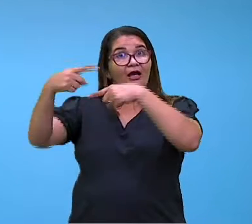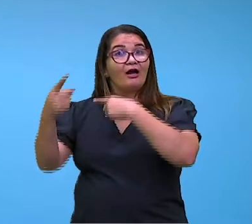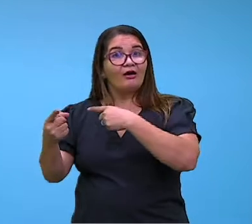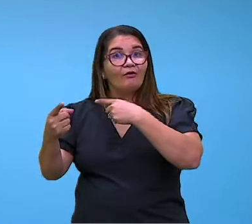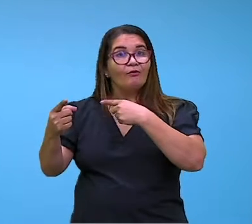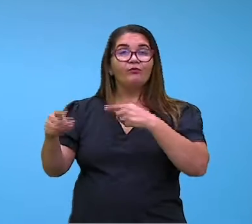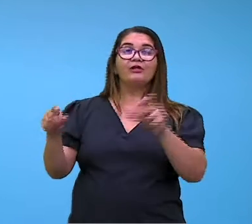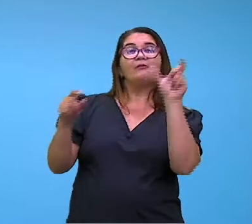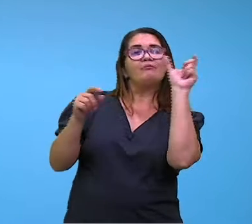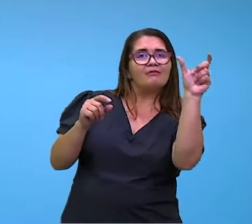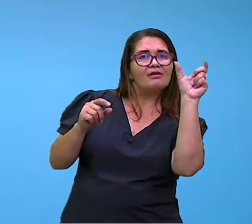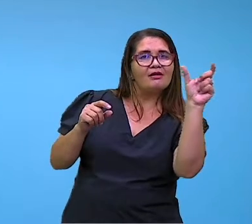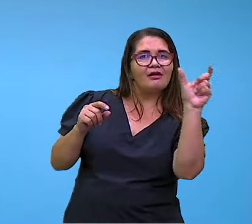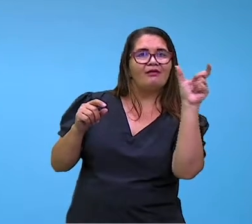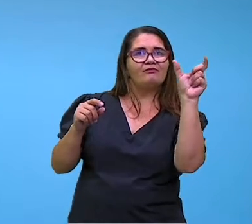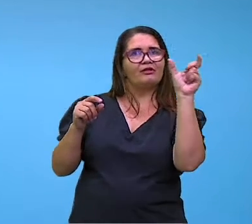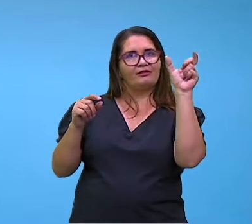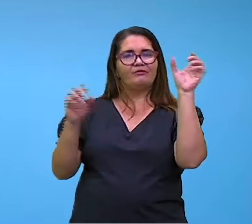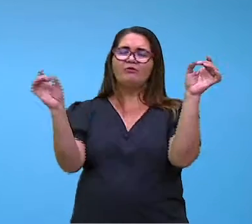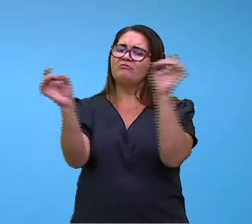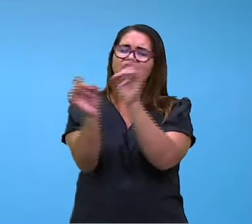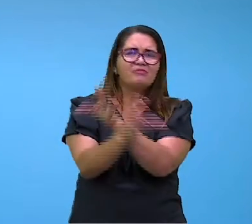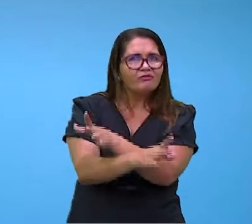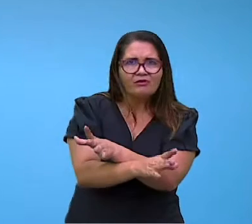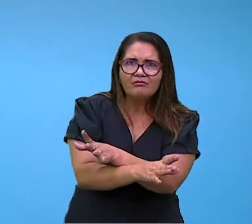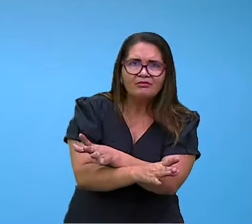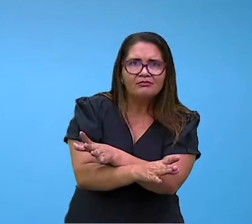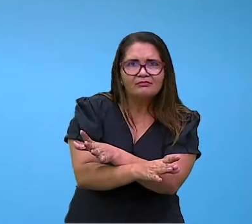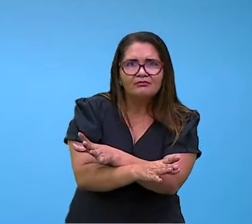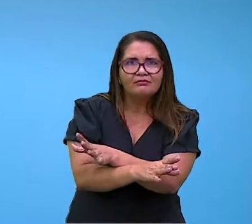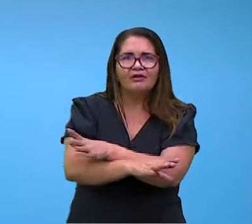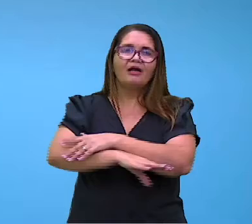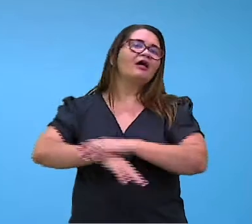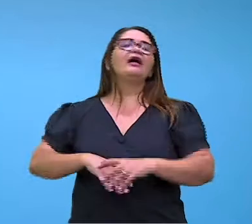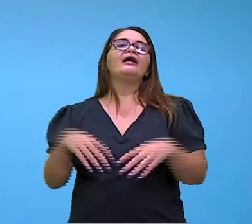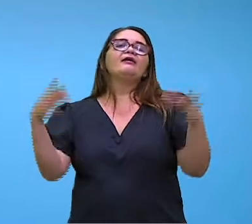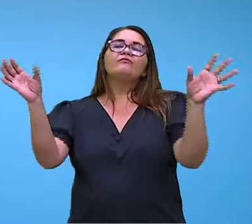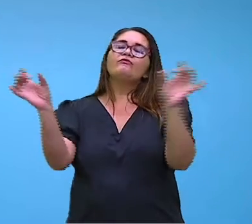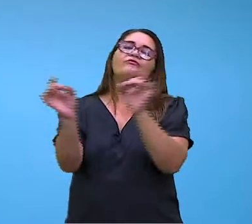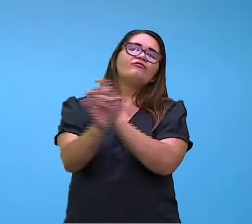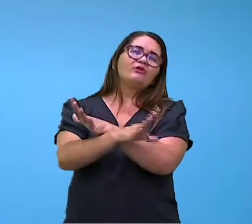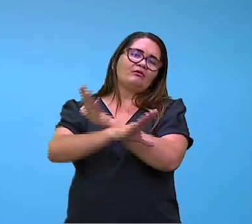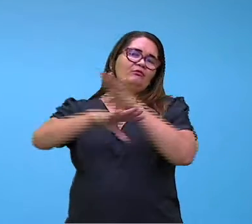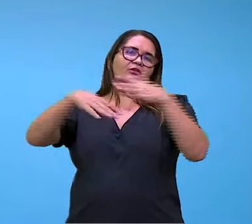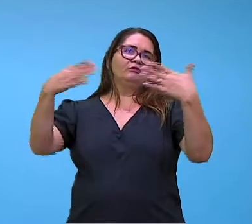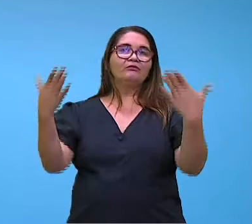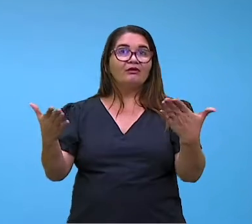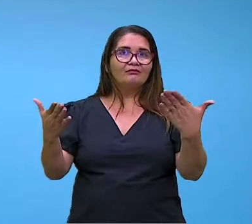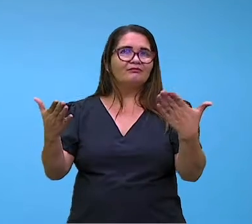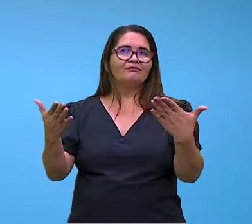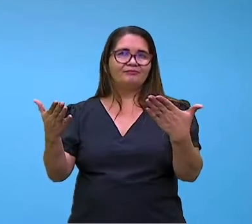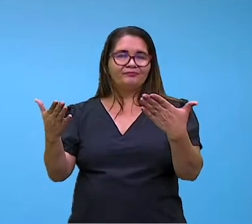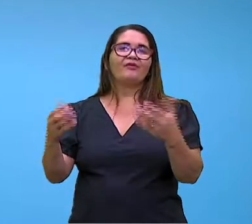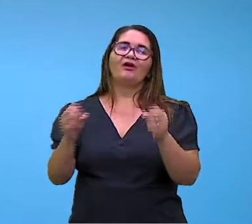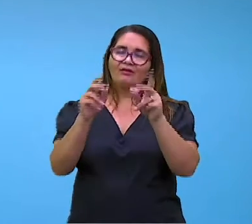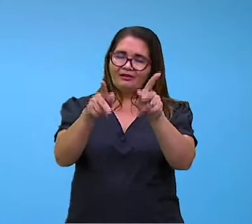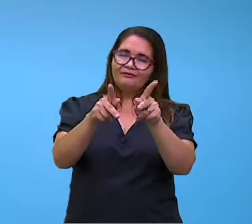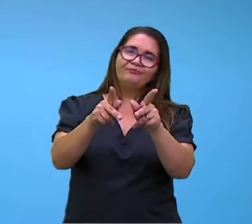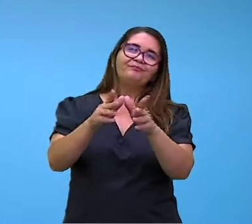Eventually, que é finalmente. Não é eventualmente, é finalmente, eventually, ok?